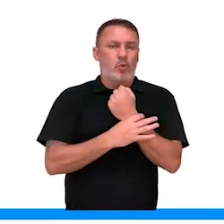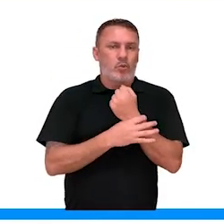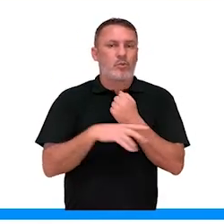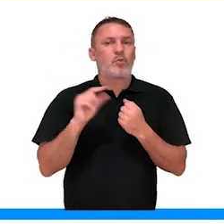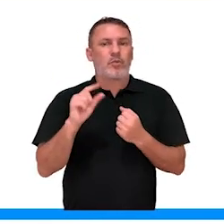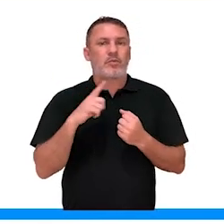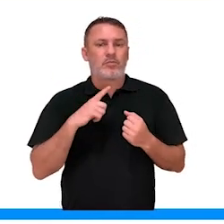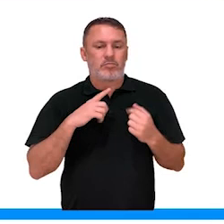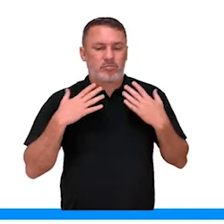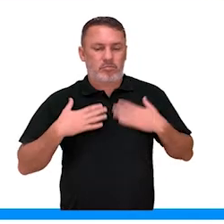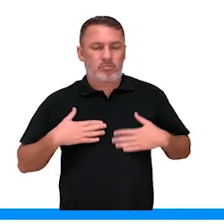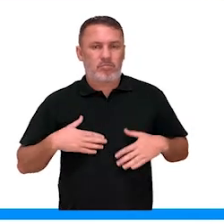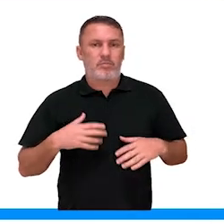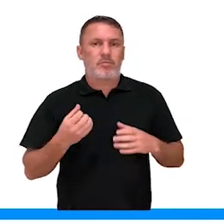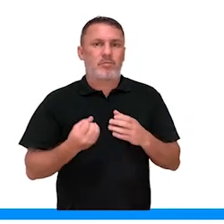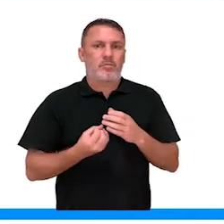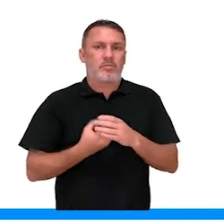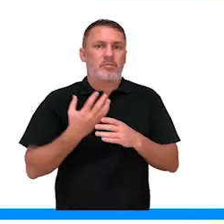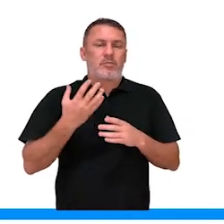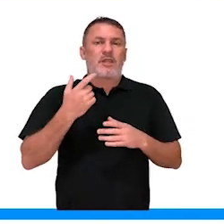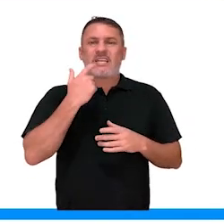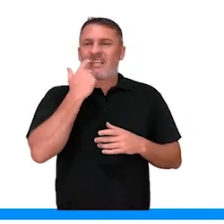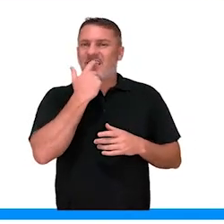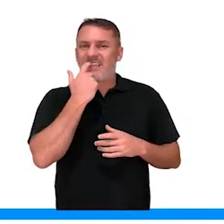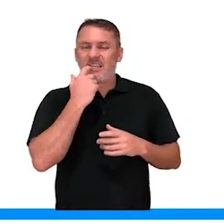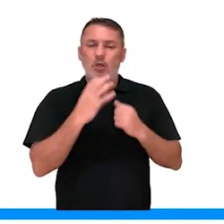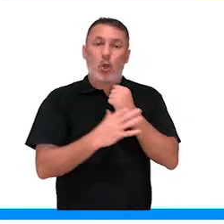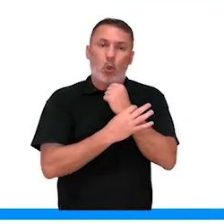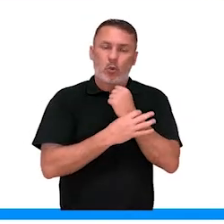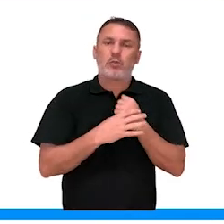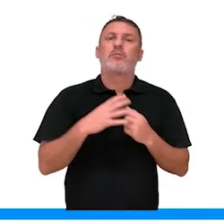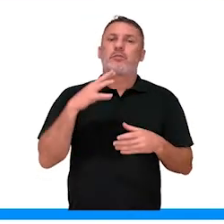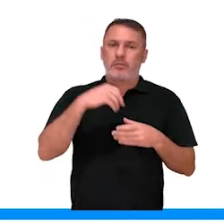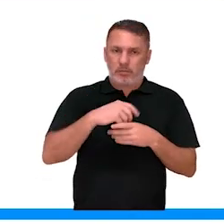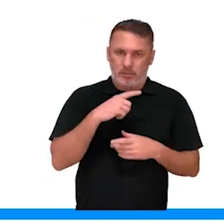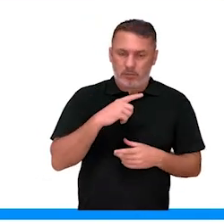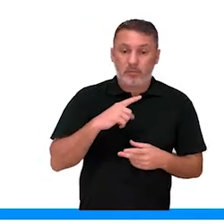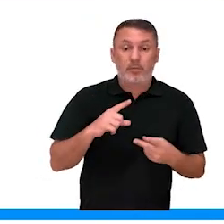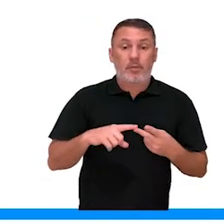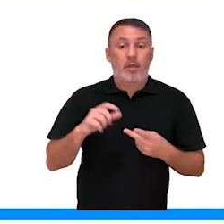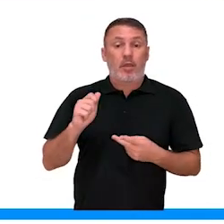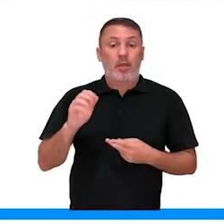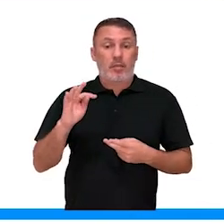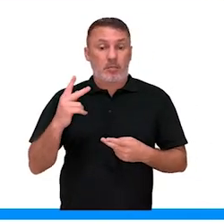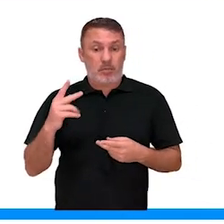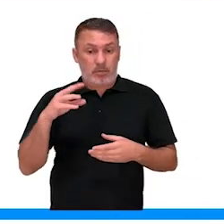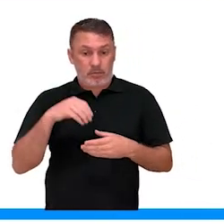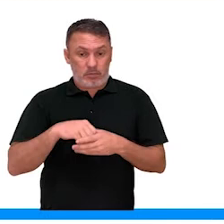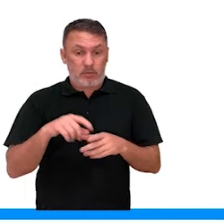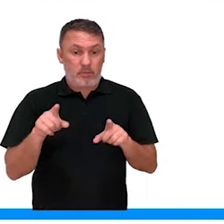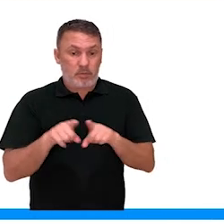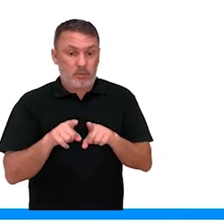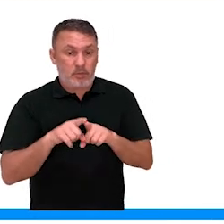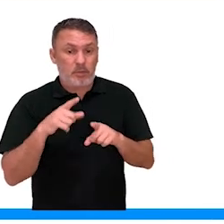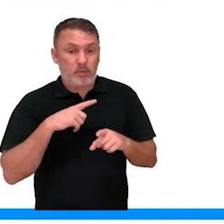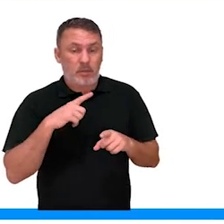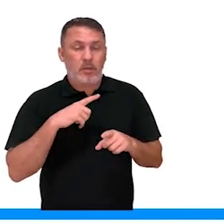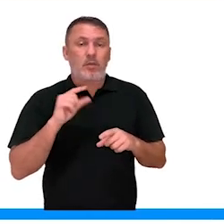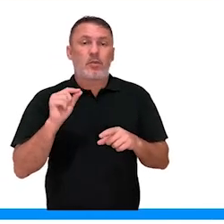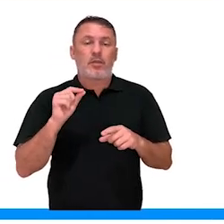ou seja, na constituição de ossos e dentes, ele vai compor o ATP, vai atuar